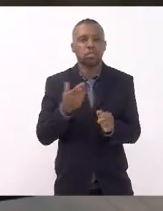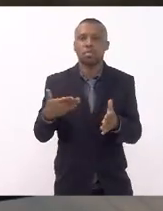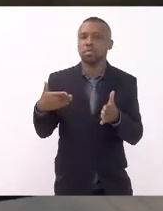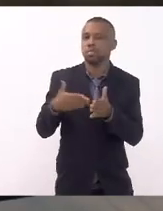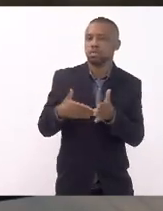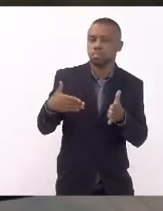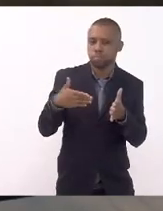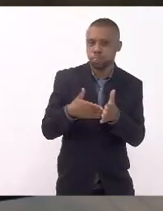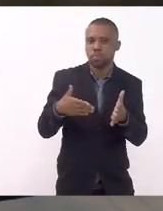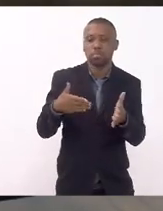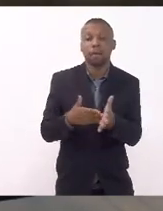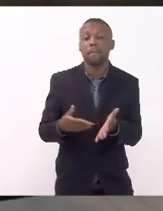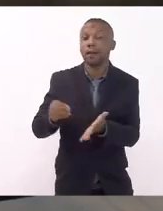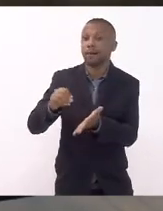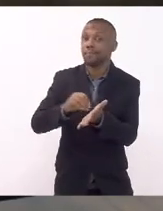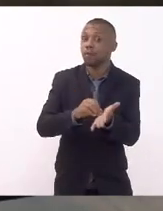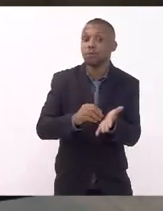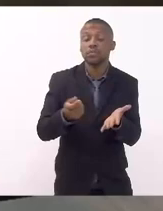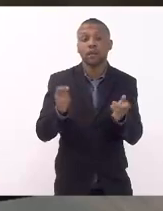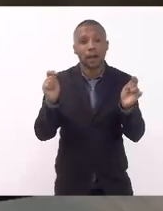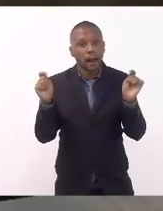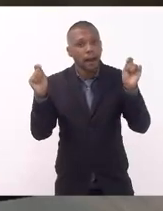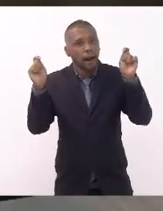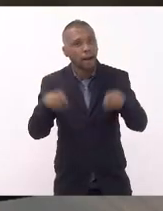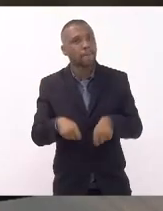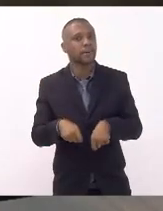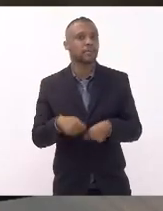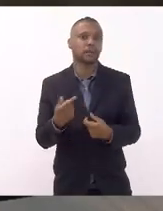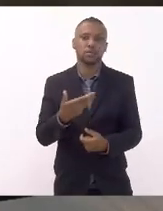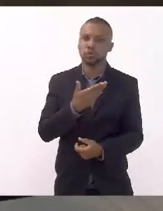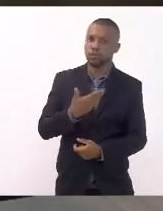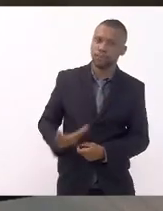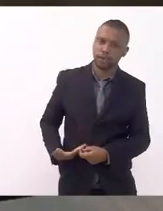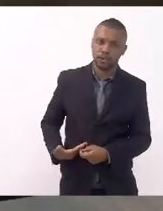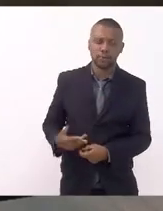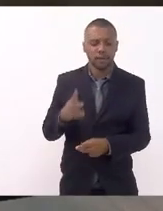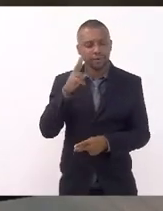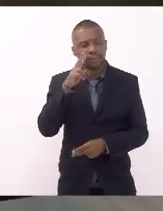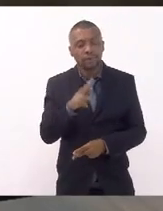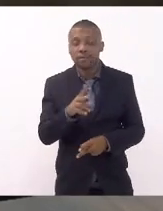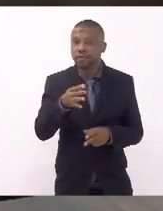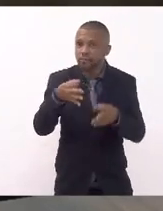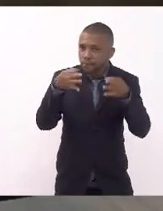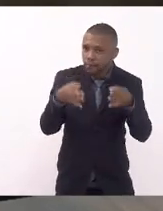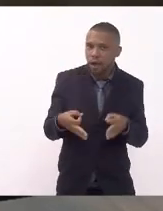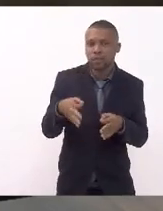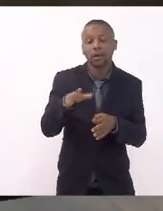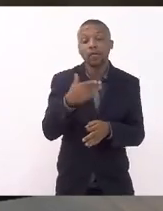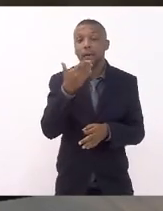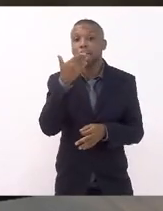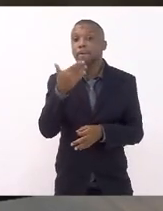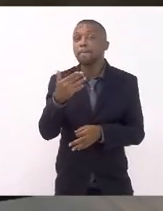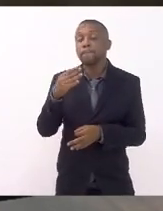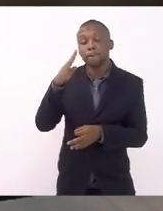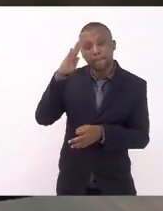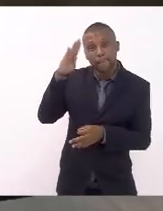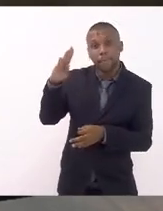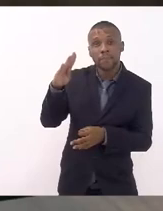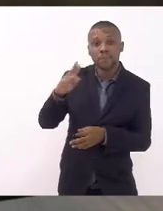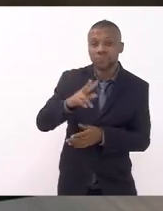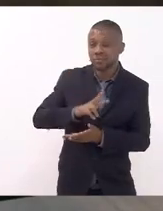pela incapacidade do governo de ver o que é, de fato, prioridade. Muitas prefeituras,